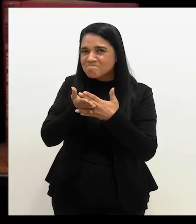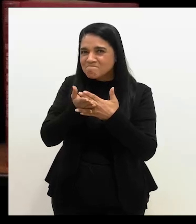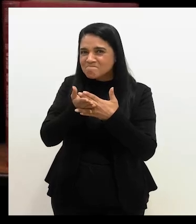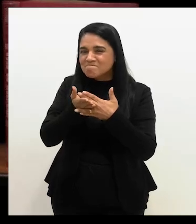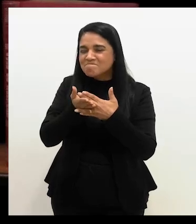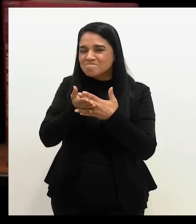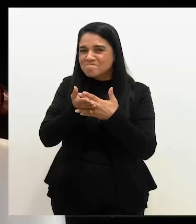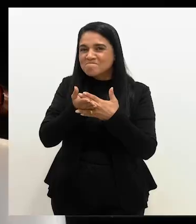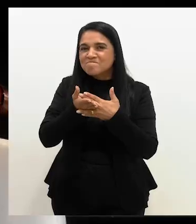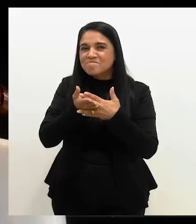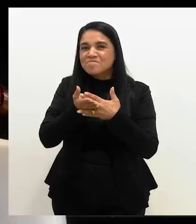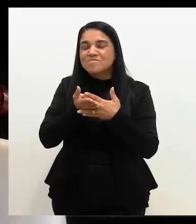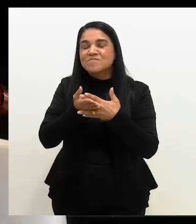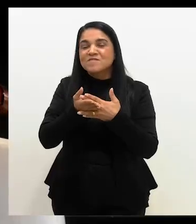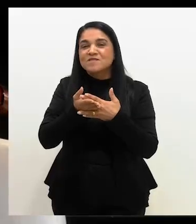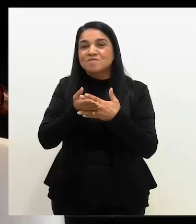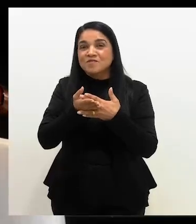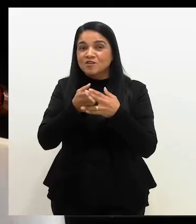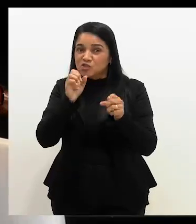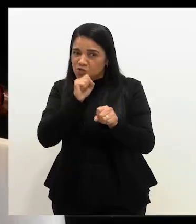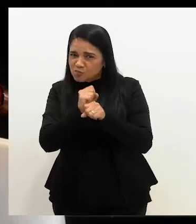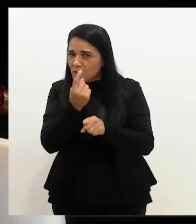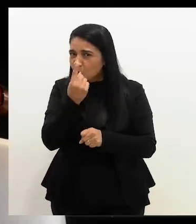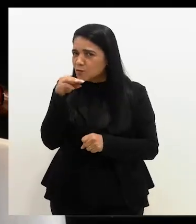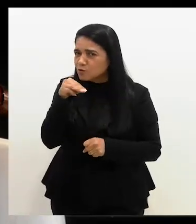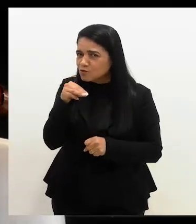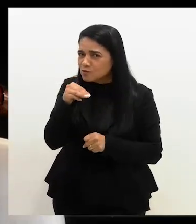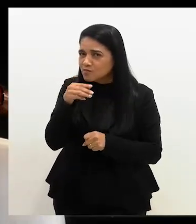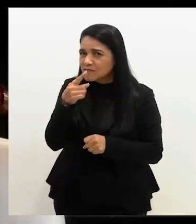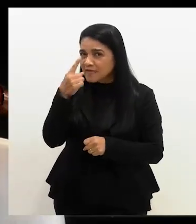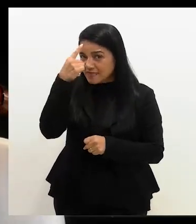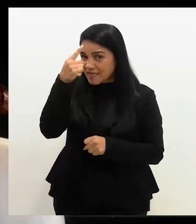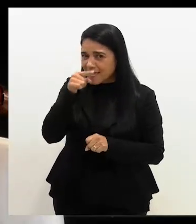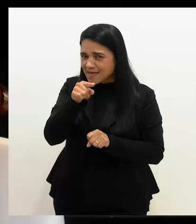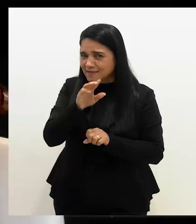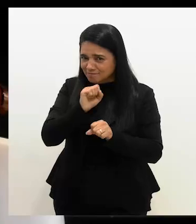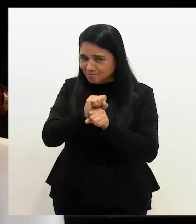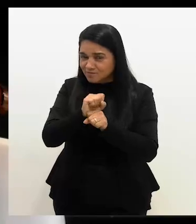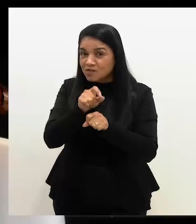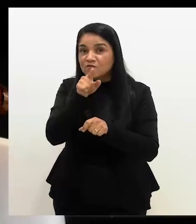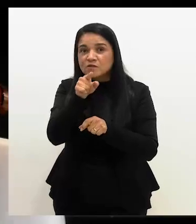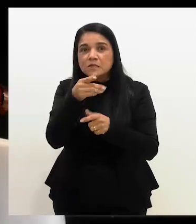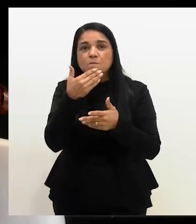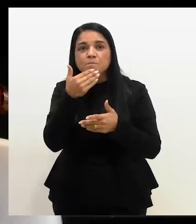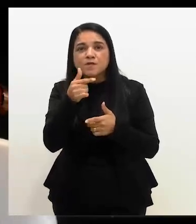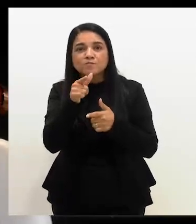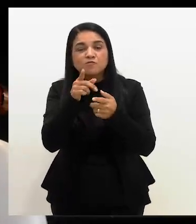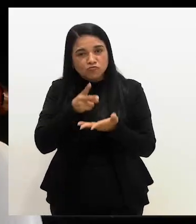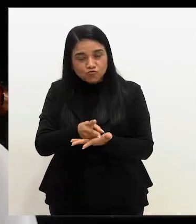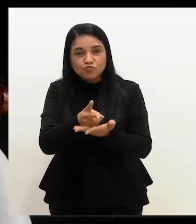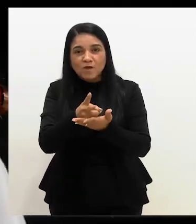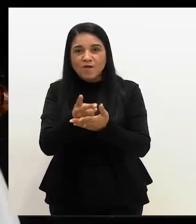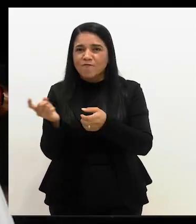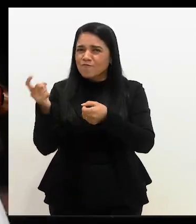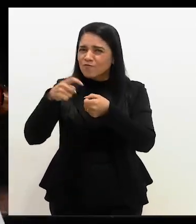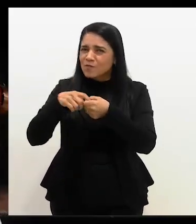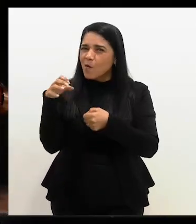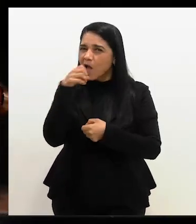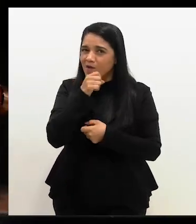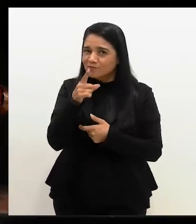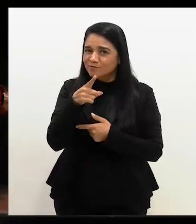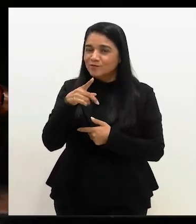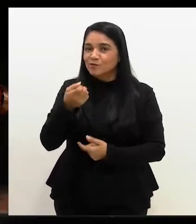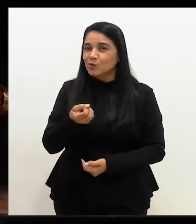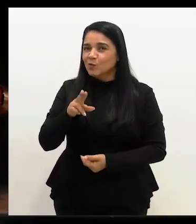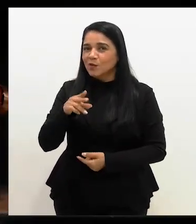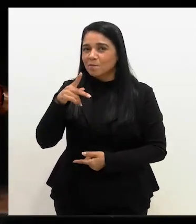Bom, olha, eu vou ter que interromper, que a gente tem que ter um intervalo, mas você espera um minutinho, segura essa ideia e eu peço a você que fique